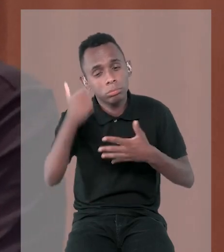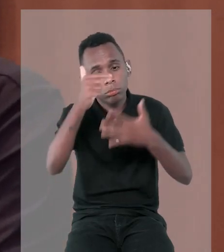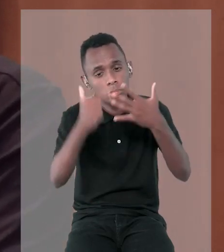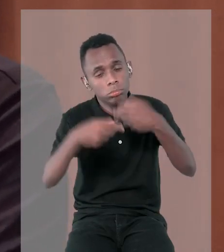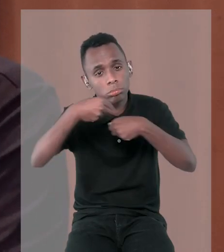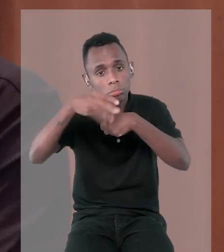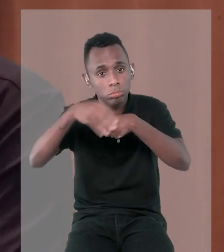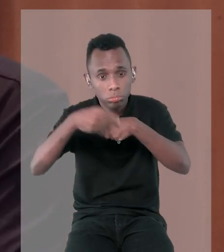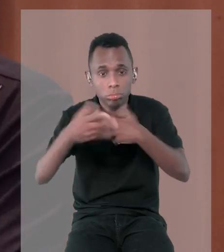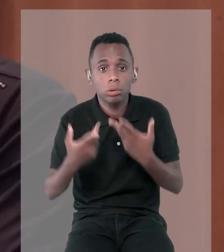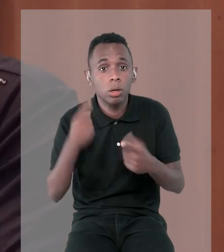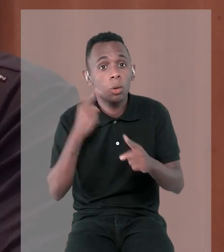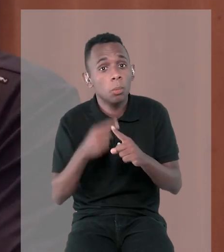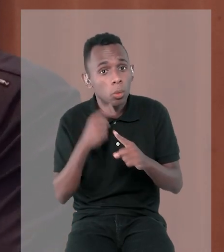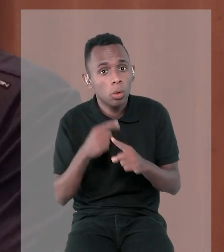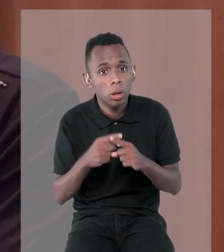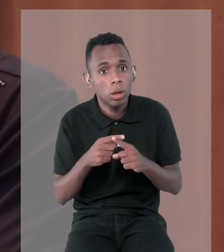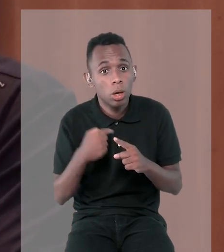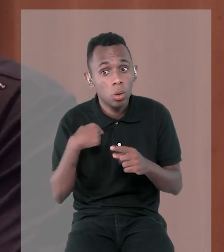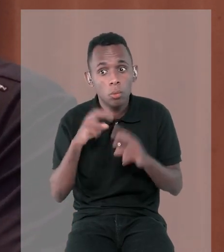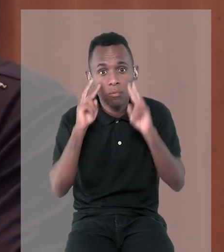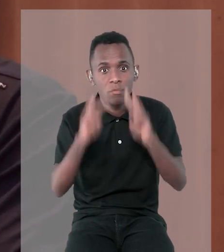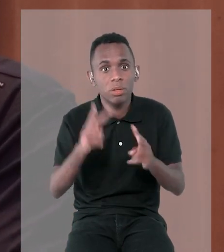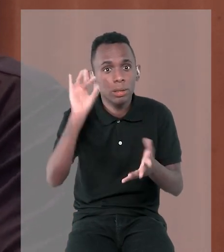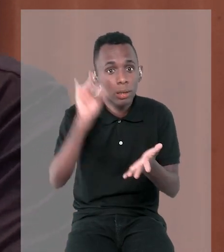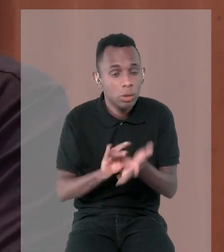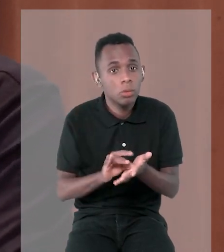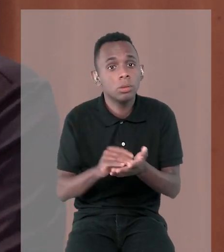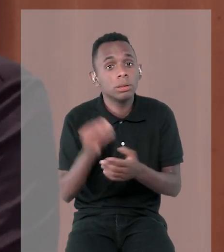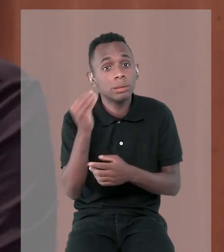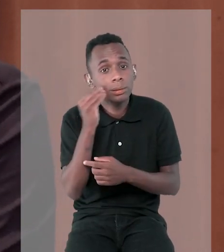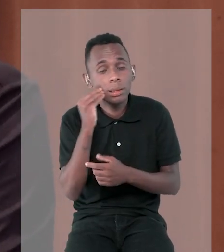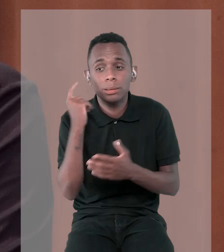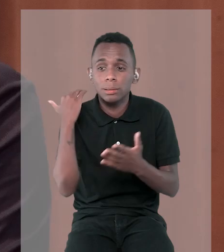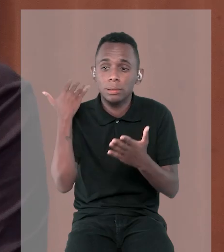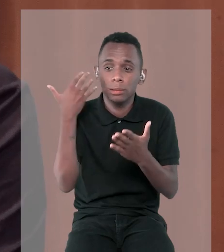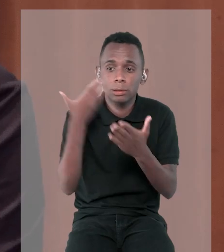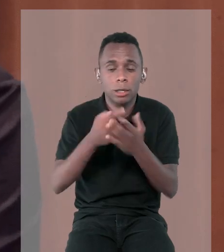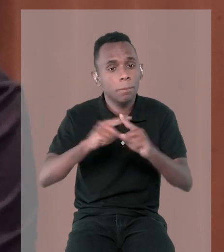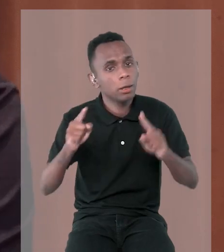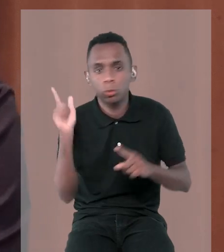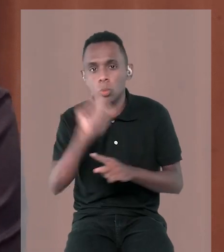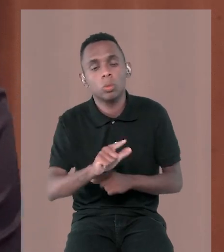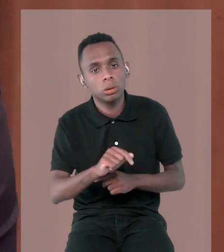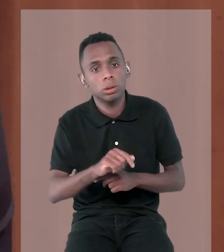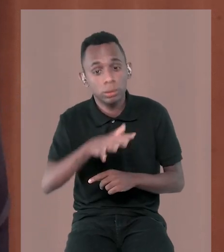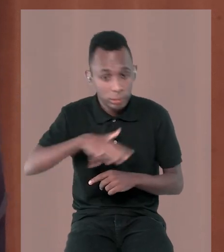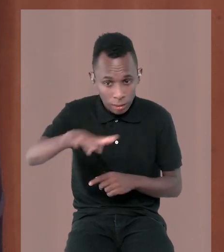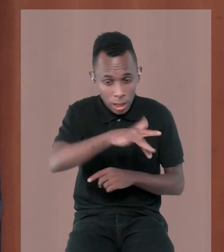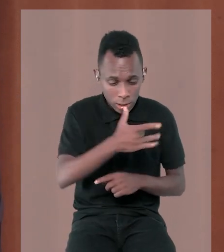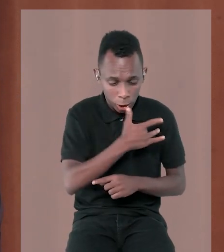coisas, porque eu vi aqui em prática o que a gente tenta fazer há muito tempo e não consegue. Na